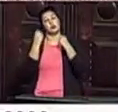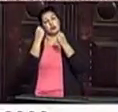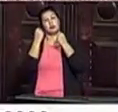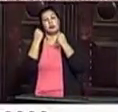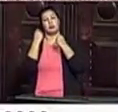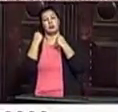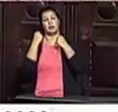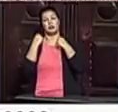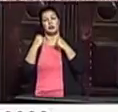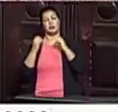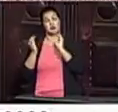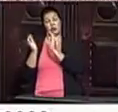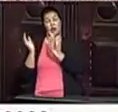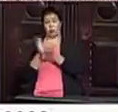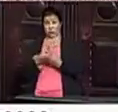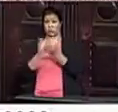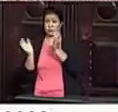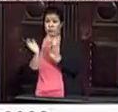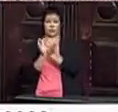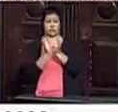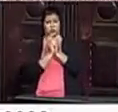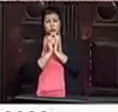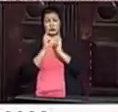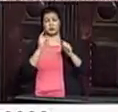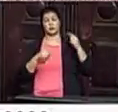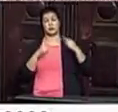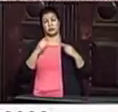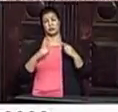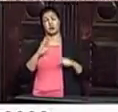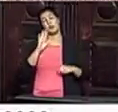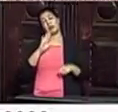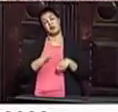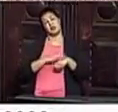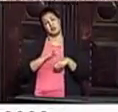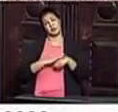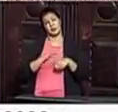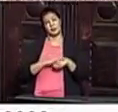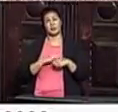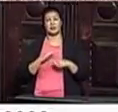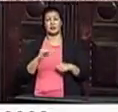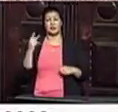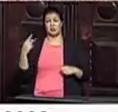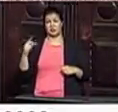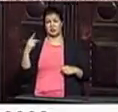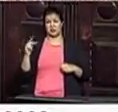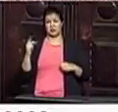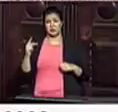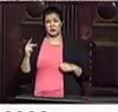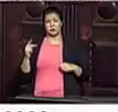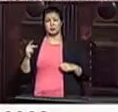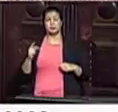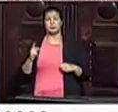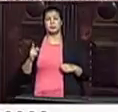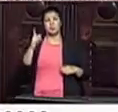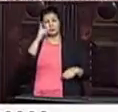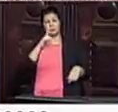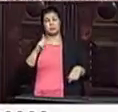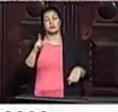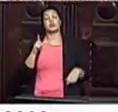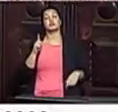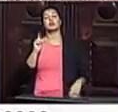fortalece, né, os partidos políticos, mas isso dependeria de que os partidos eles mesmos recuperassem